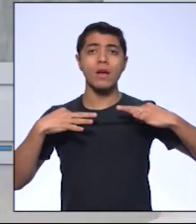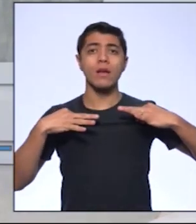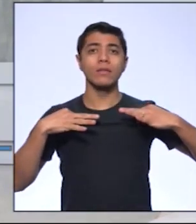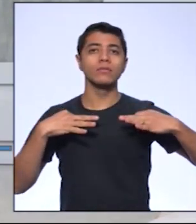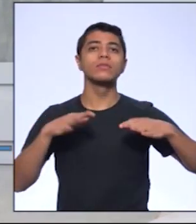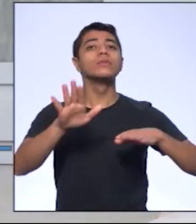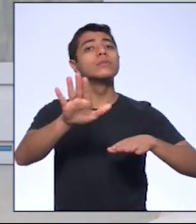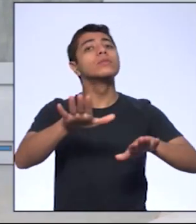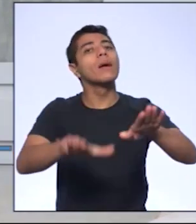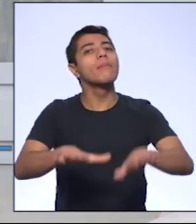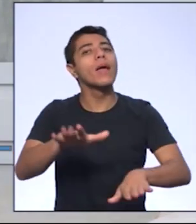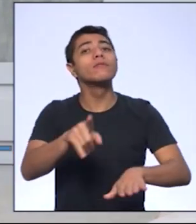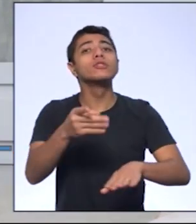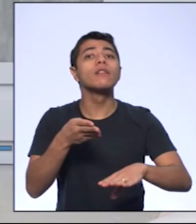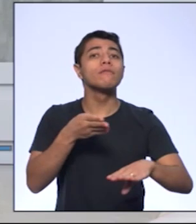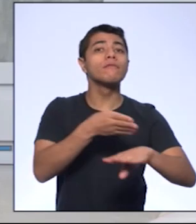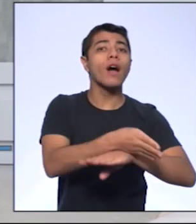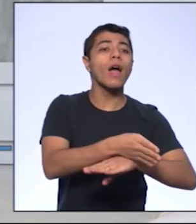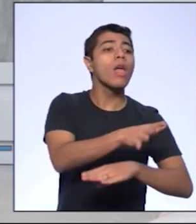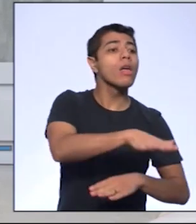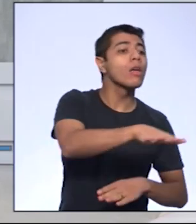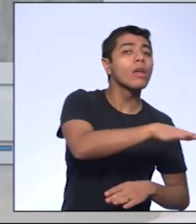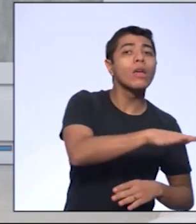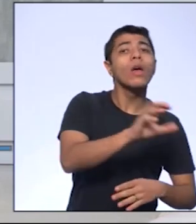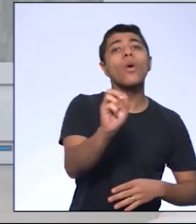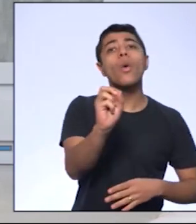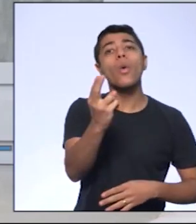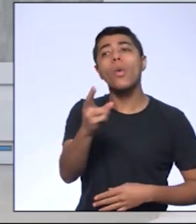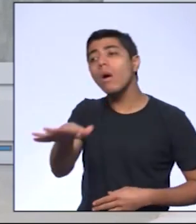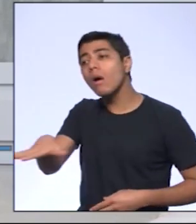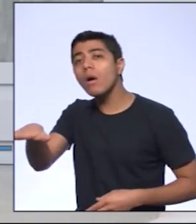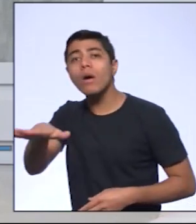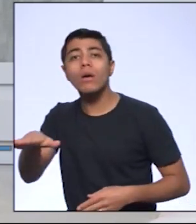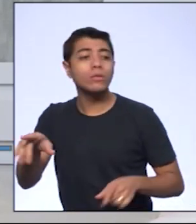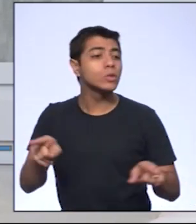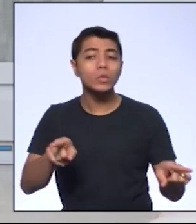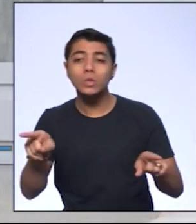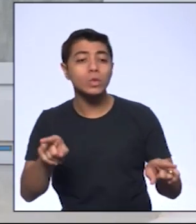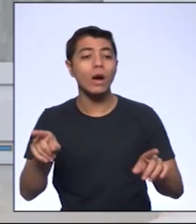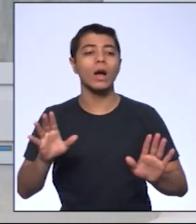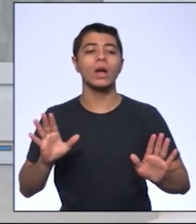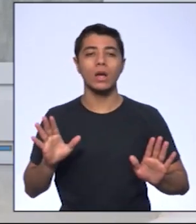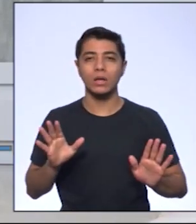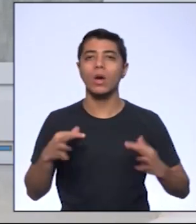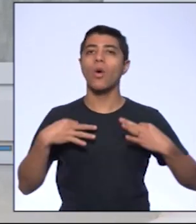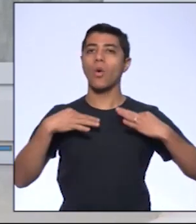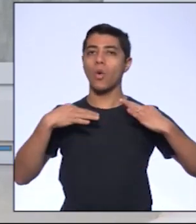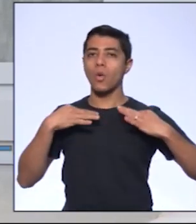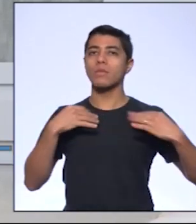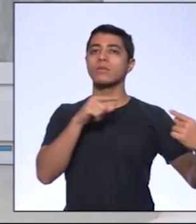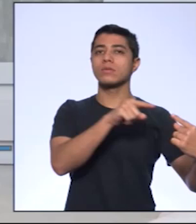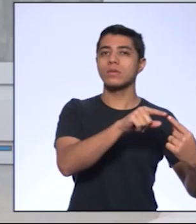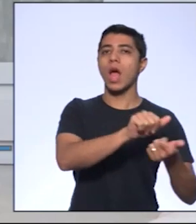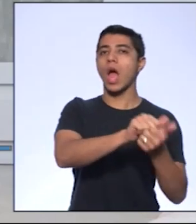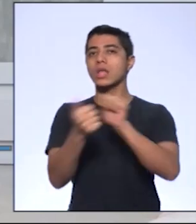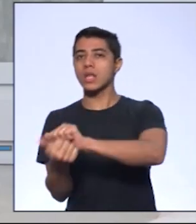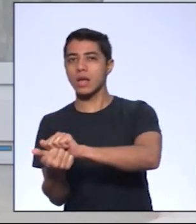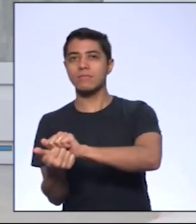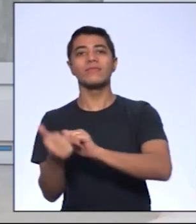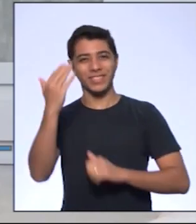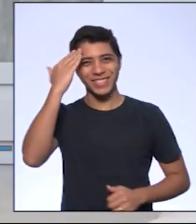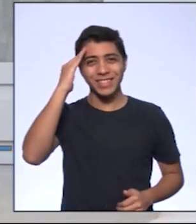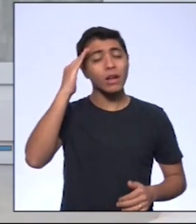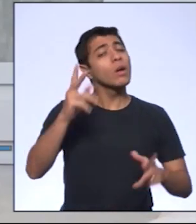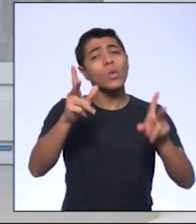A gente faz isso com a linguagem, gente. A gente consegue entender que as linguagens, elas nos servem a partir dos contextos onde nós